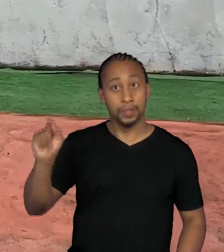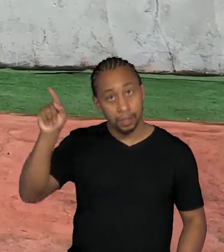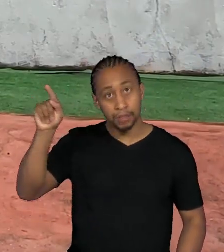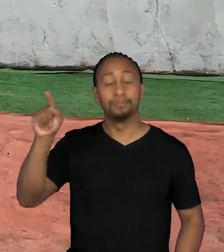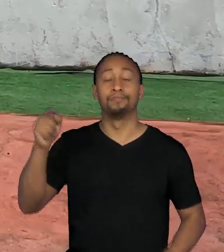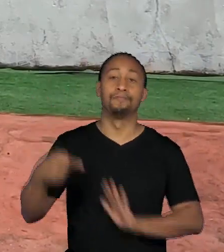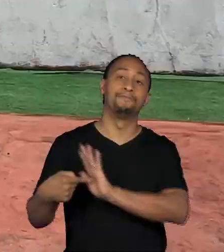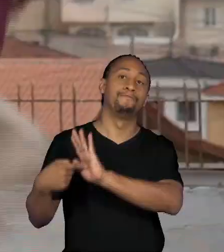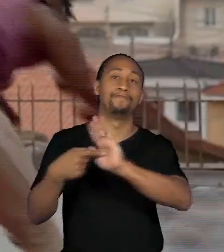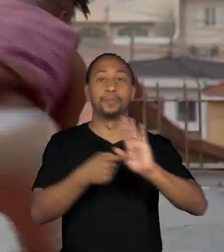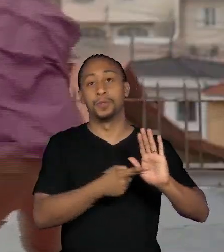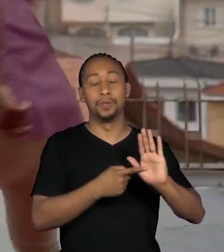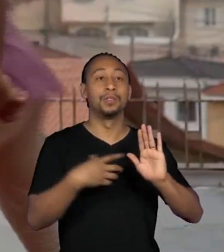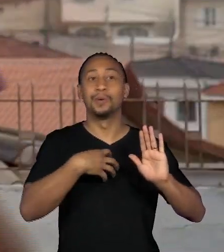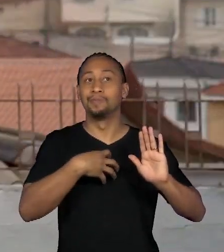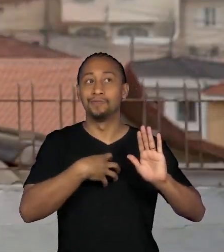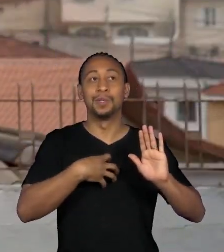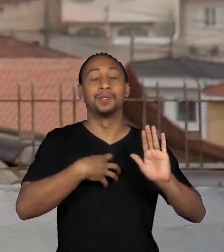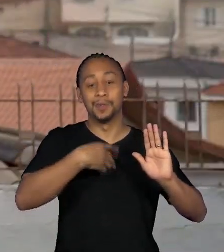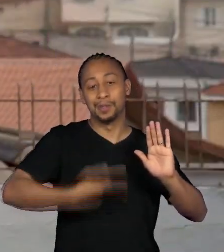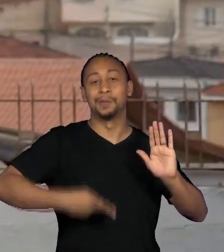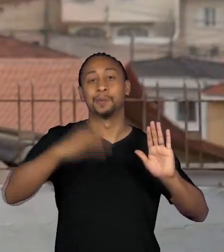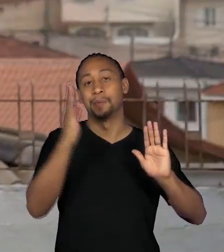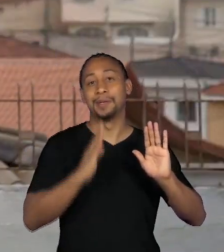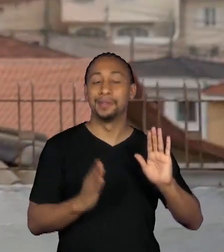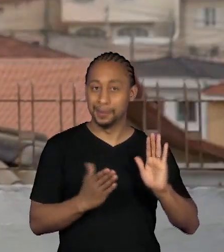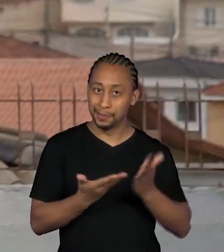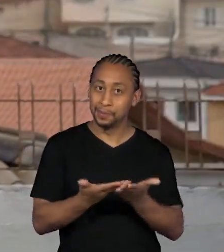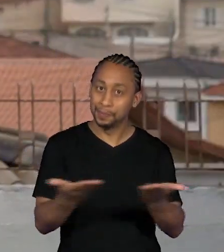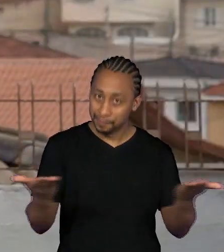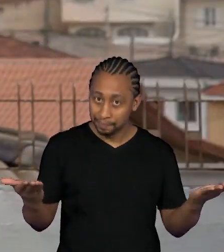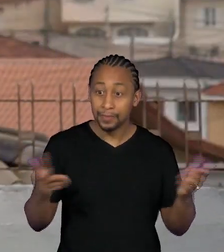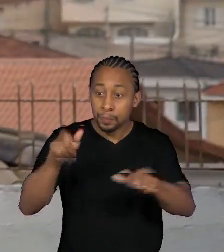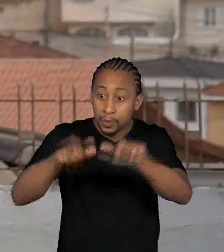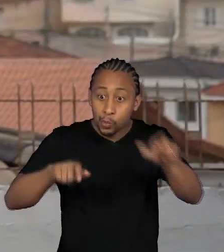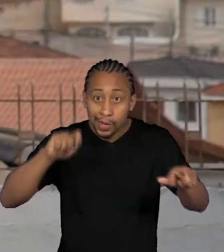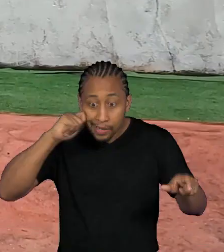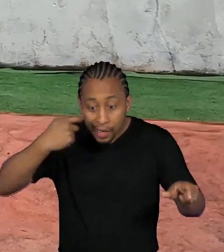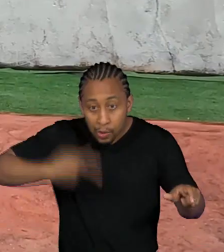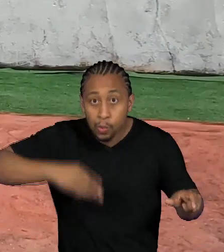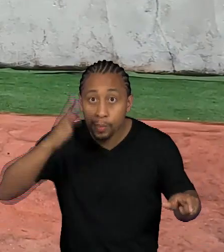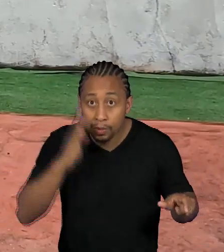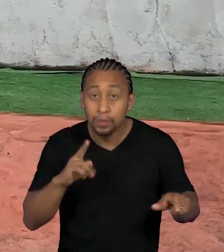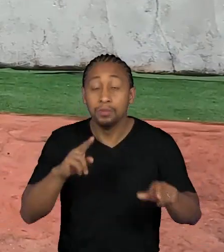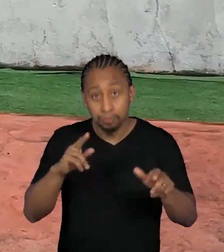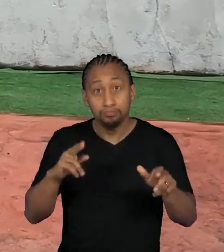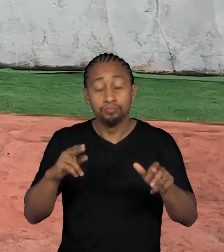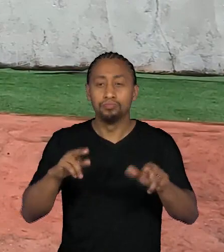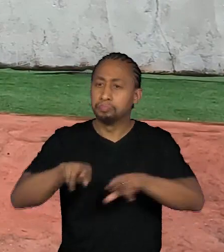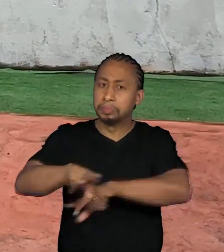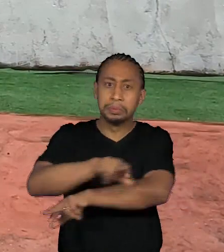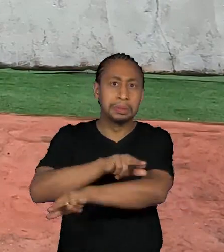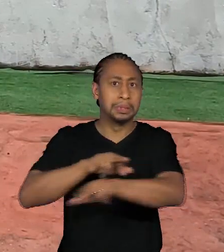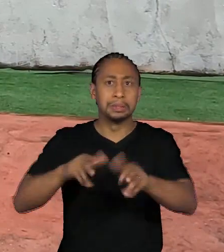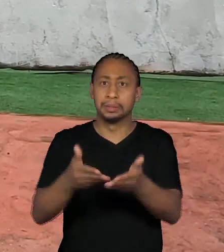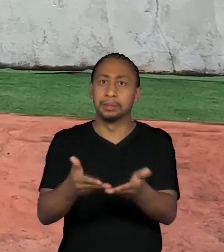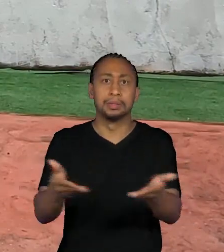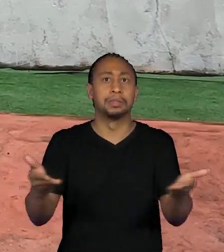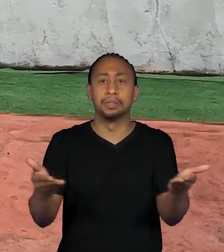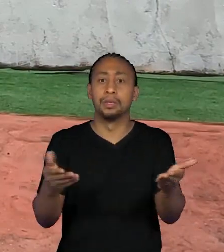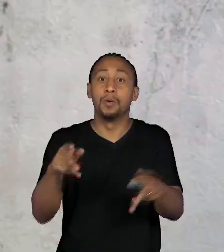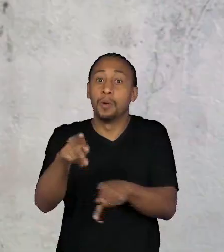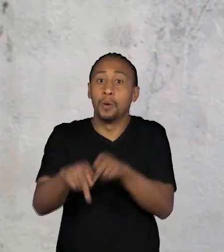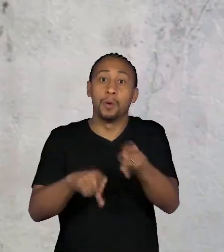bases para as nossas estéticas brasileiras, afro-brasileiras. Eu entendo estética como um plural de uma diversidade de um